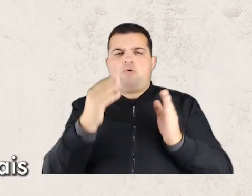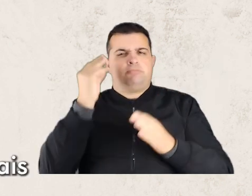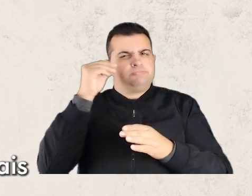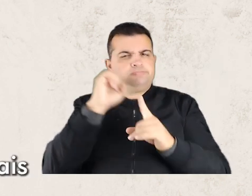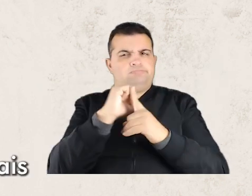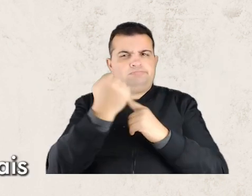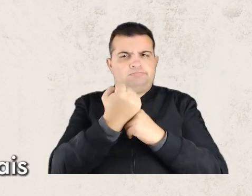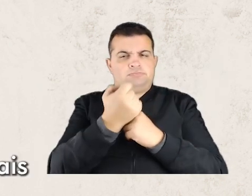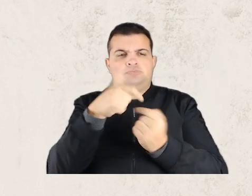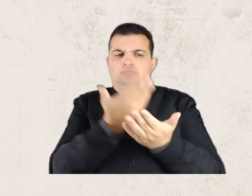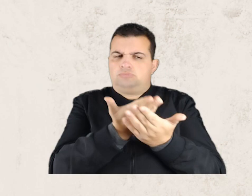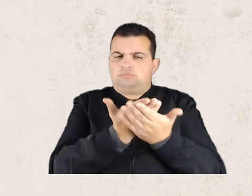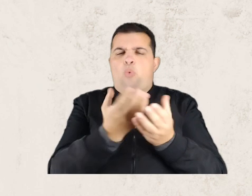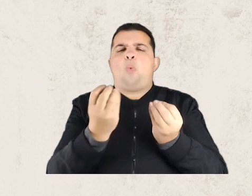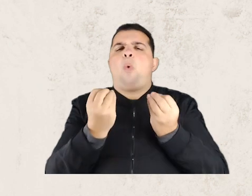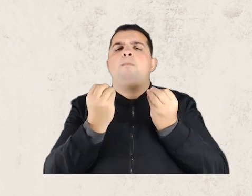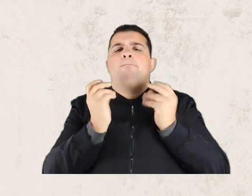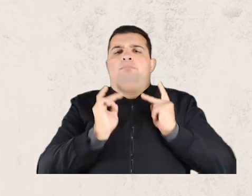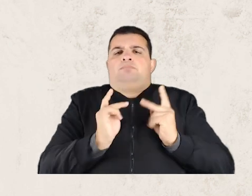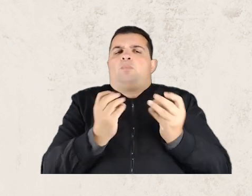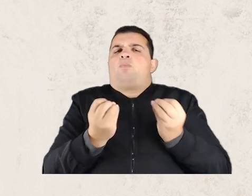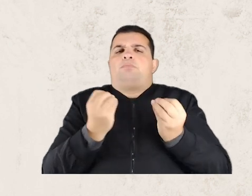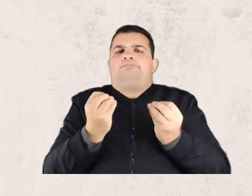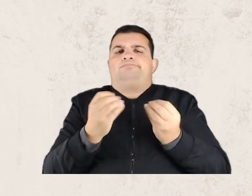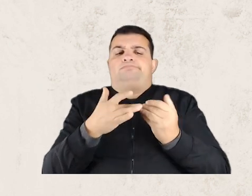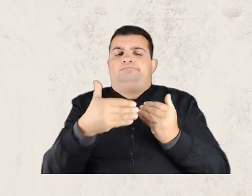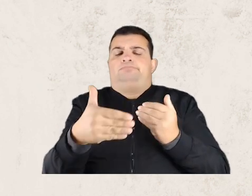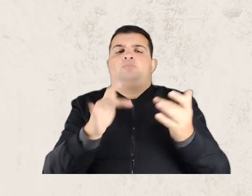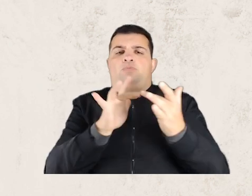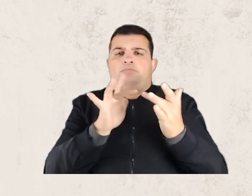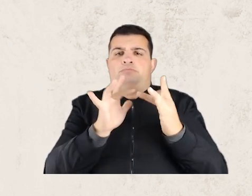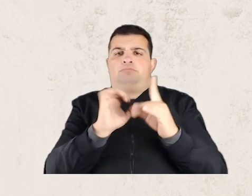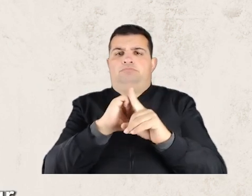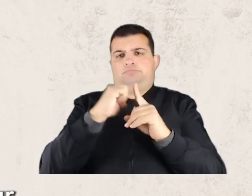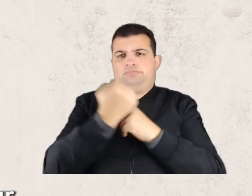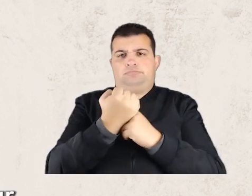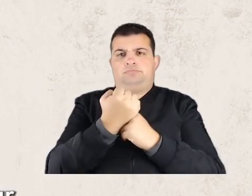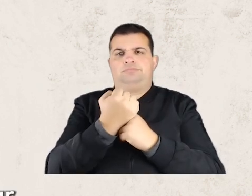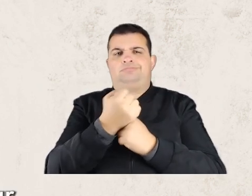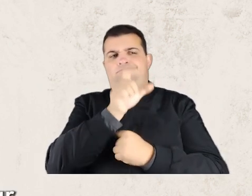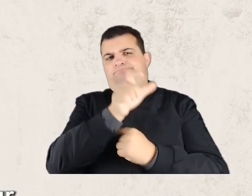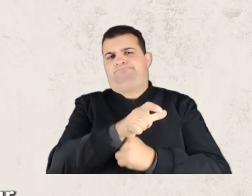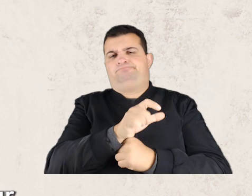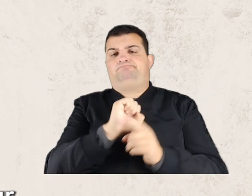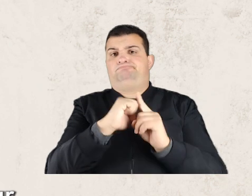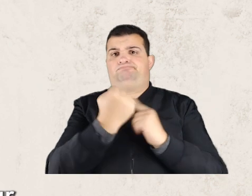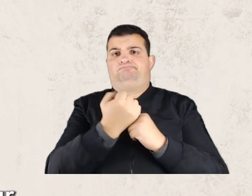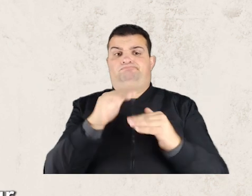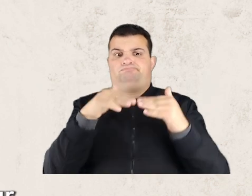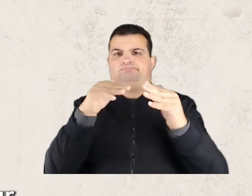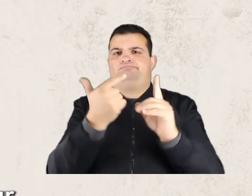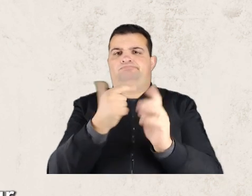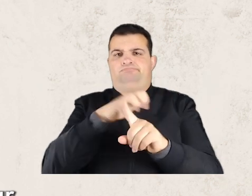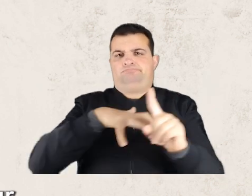que, dentro de determinadas condições ambientais, prevêem esses comportamentos. A partir disso, o enfoque da